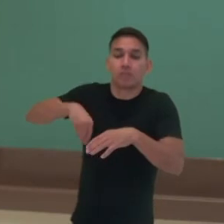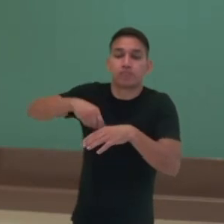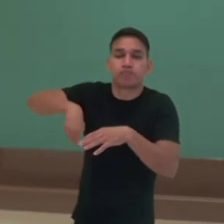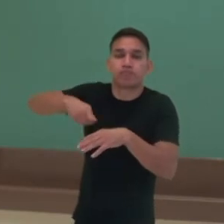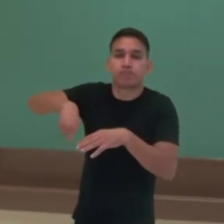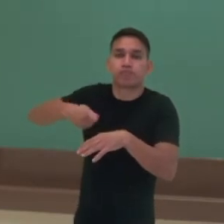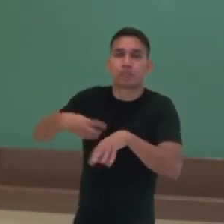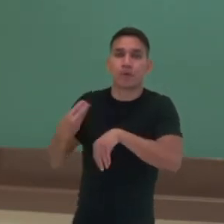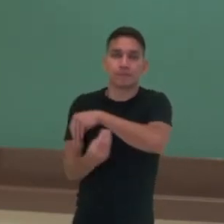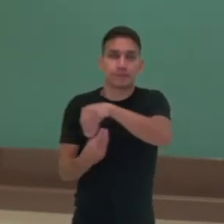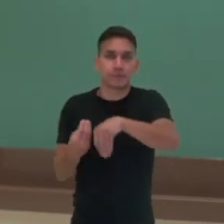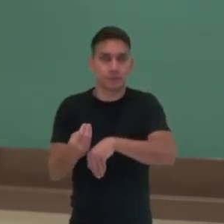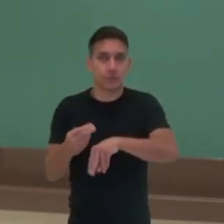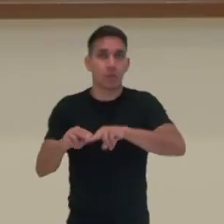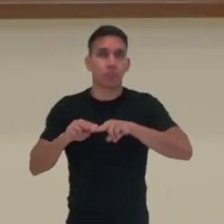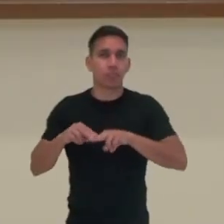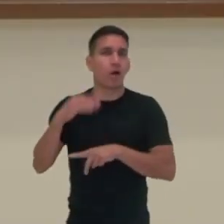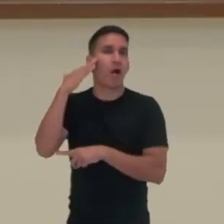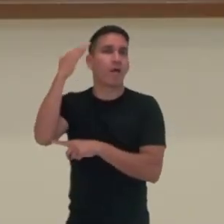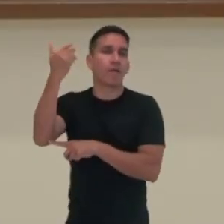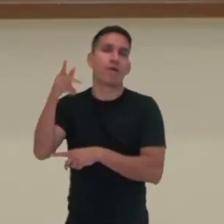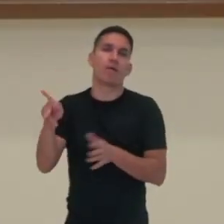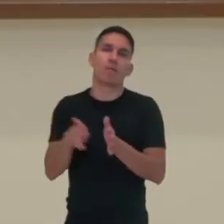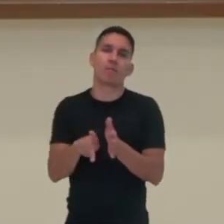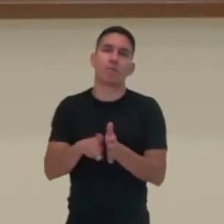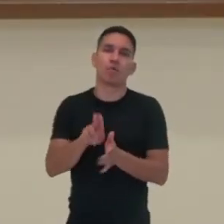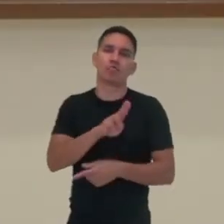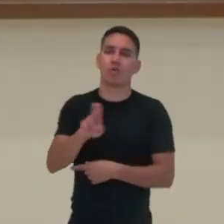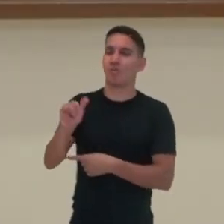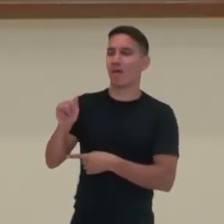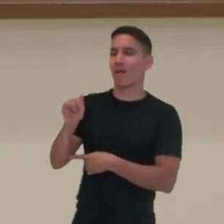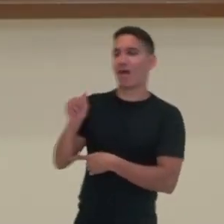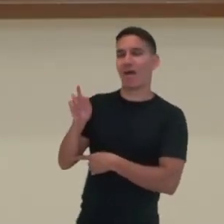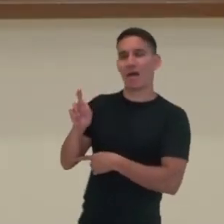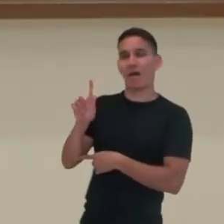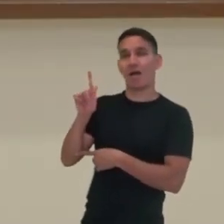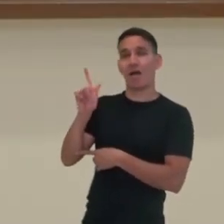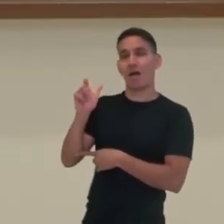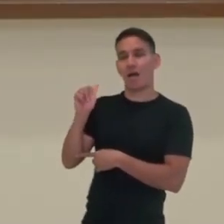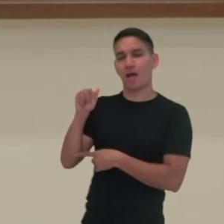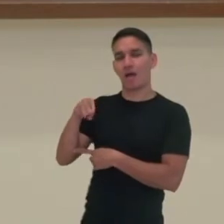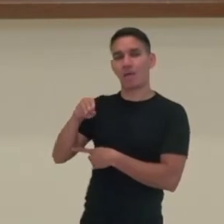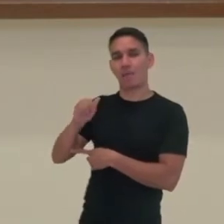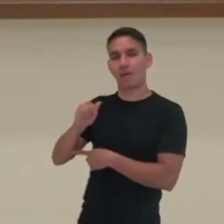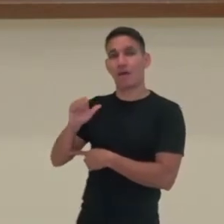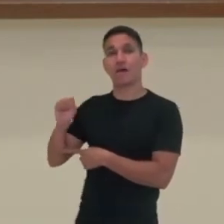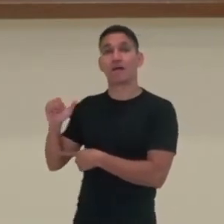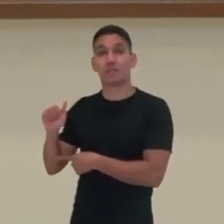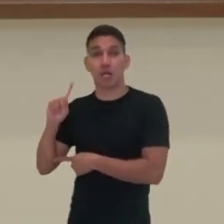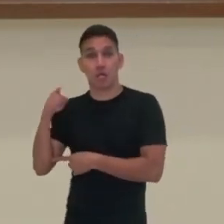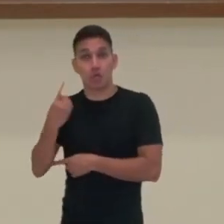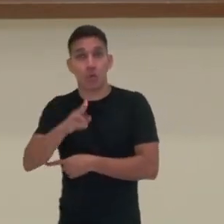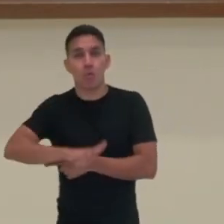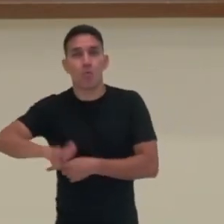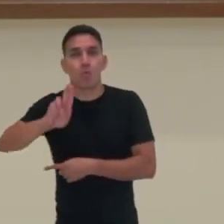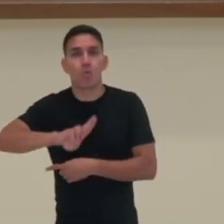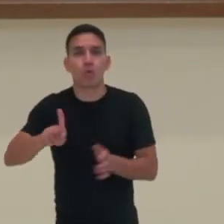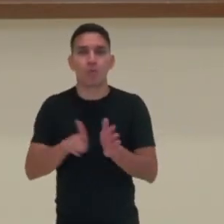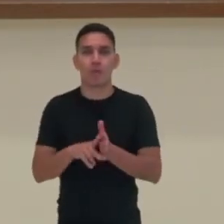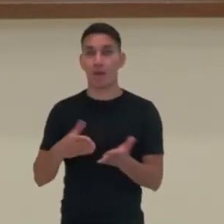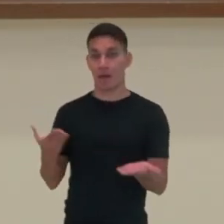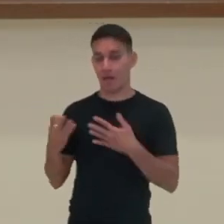mistura, popularmente, ela é conhecida como argamassa, como concreto, e nós utilizamos